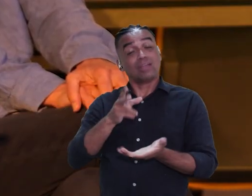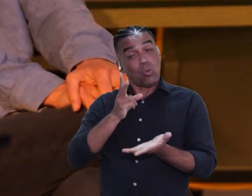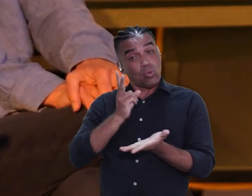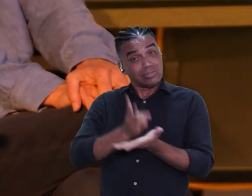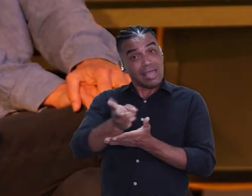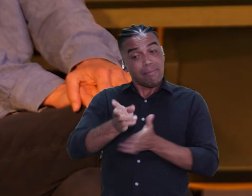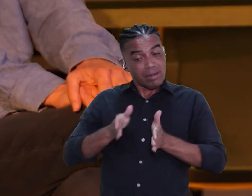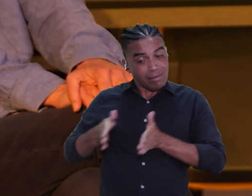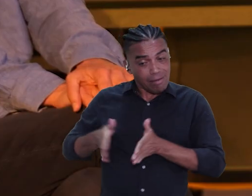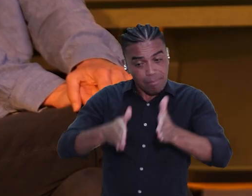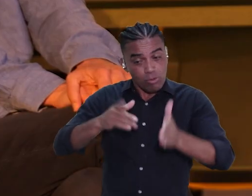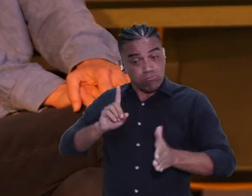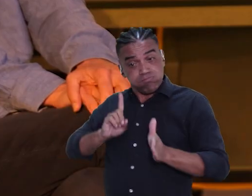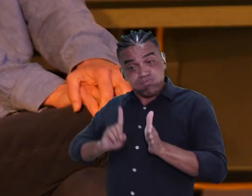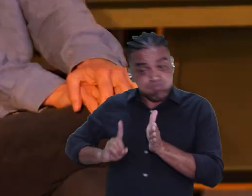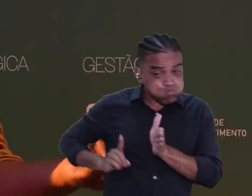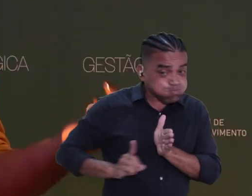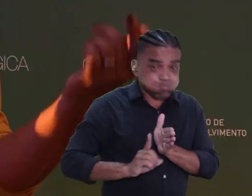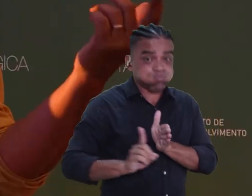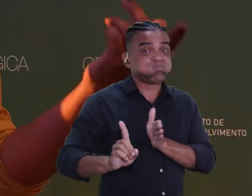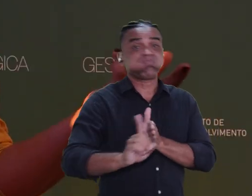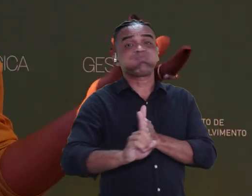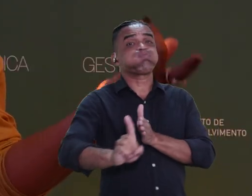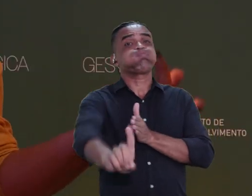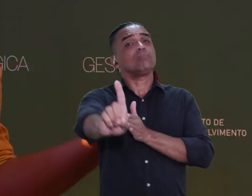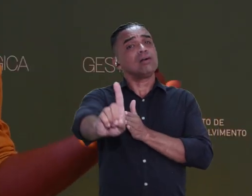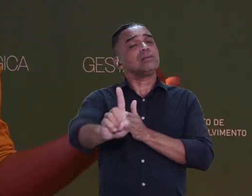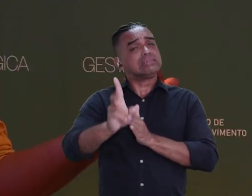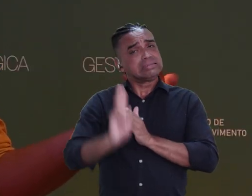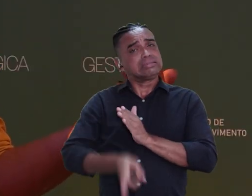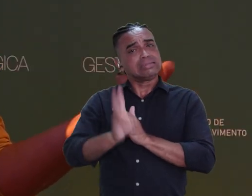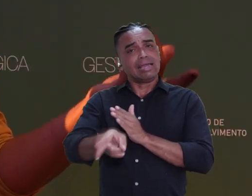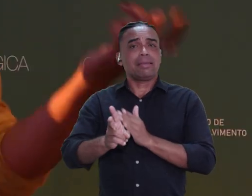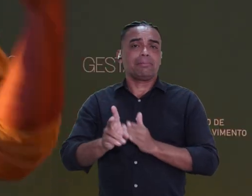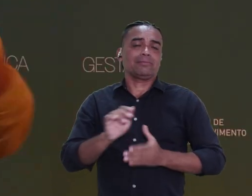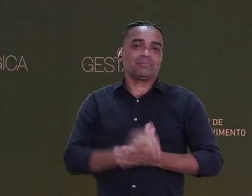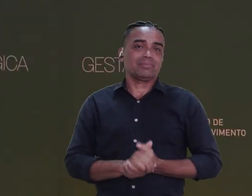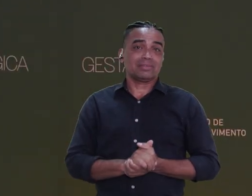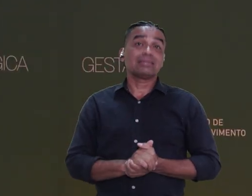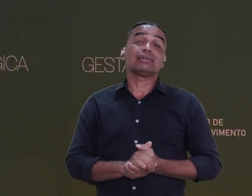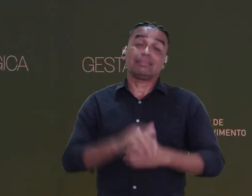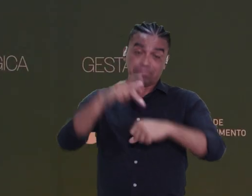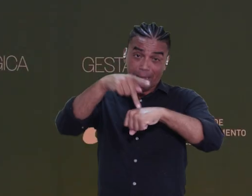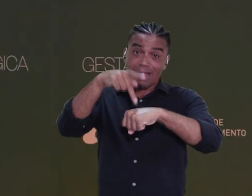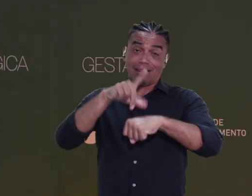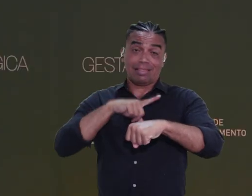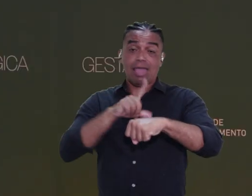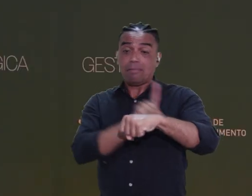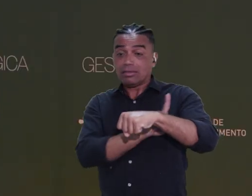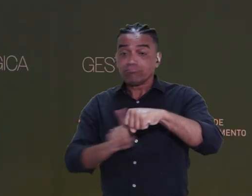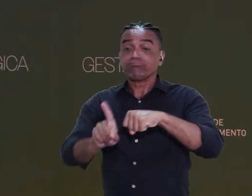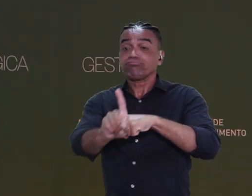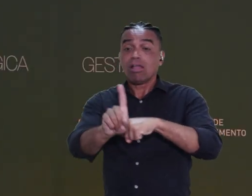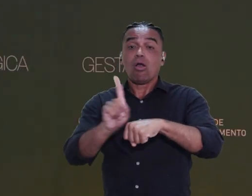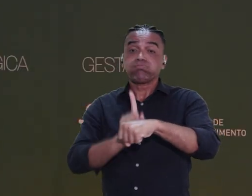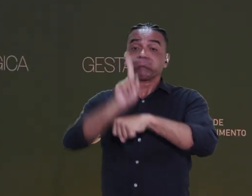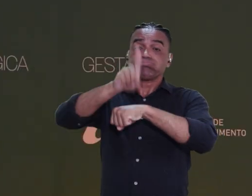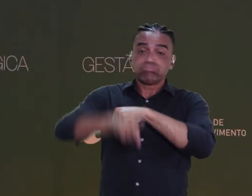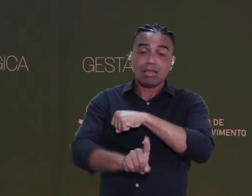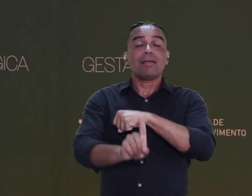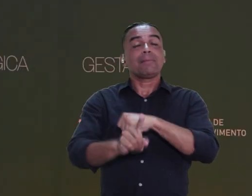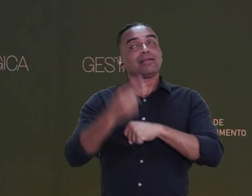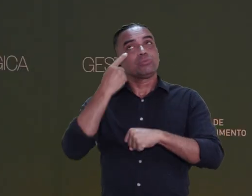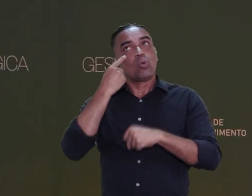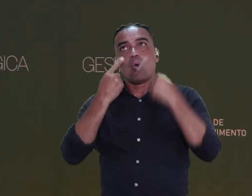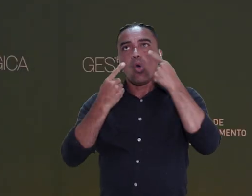no caminho. O caminho é seguir no caminho, mesmo tendo pedra, mesmo com as